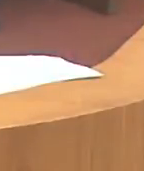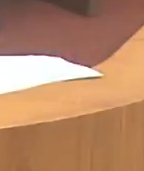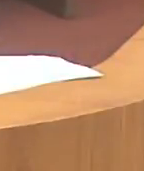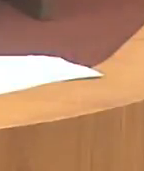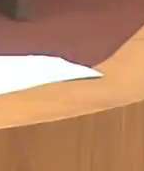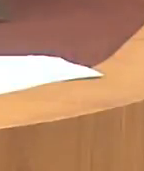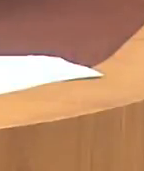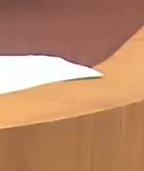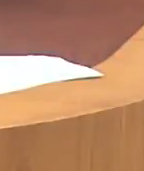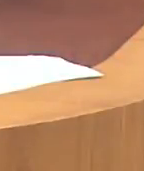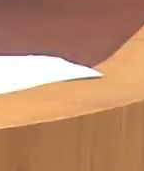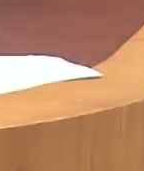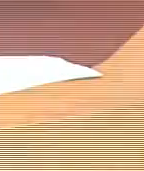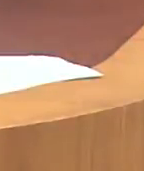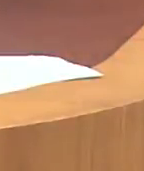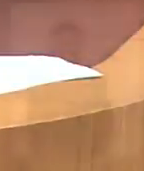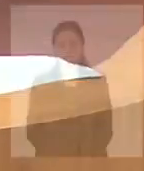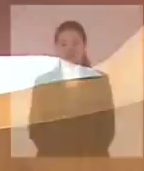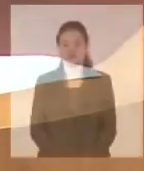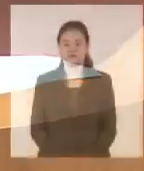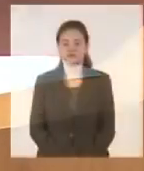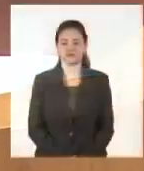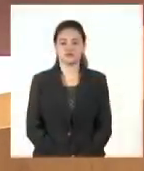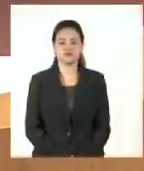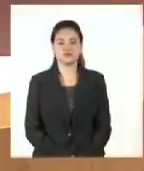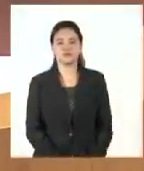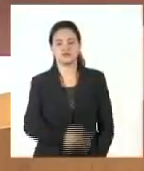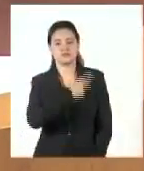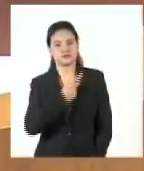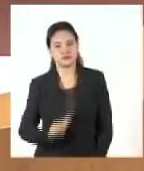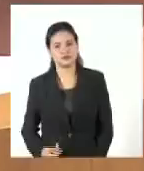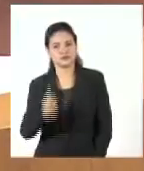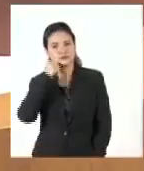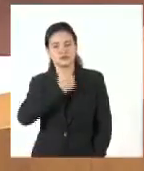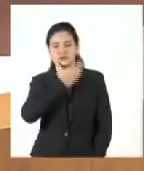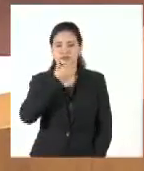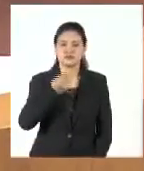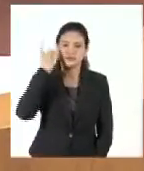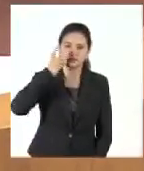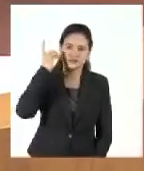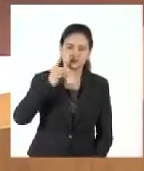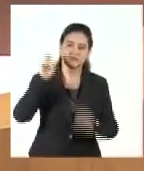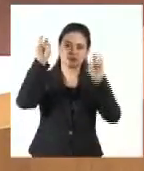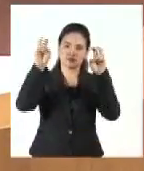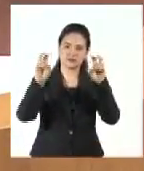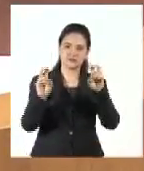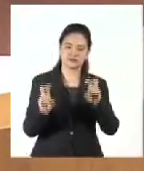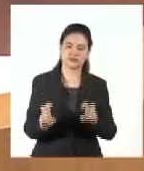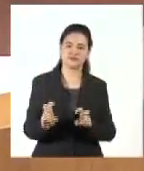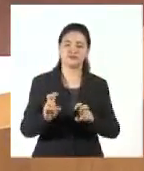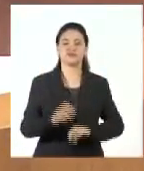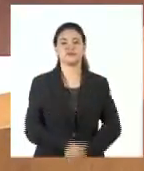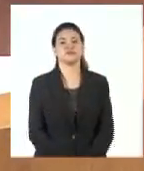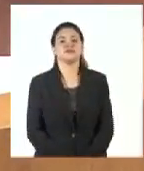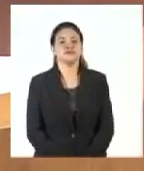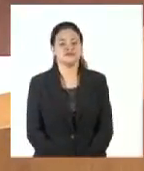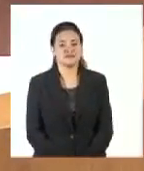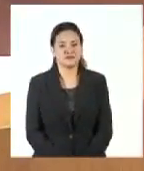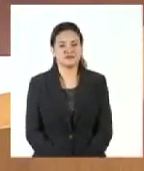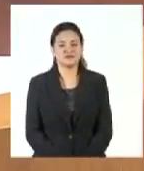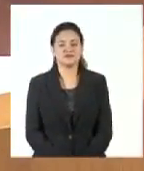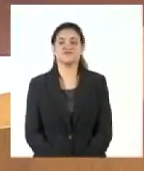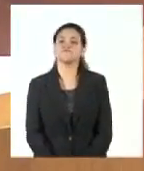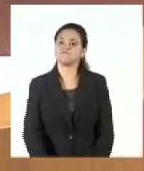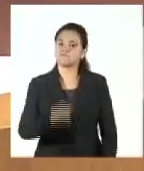Senhor presidente, senhoras e senhores deputados, galeria, fico feliz de ter chegado ao entendimento aqui